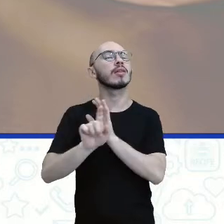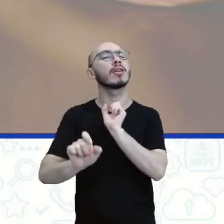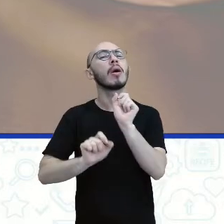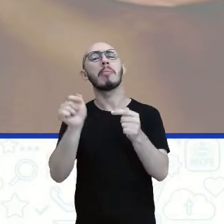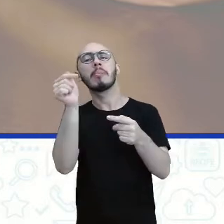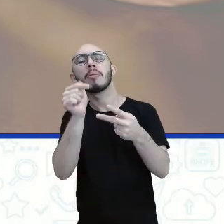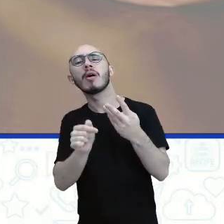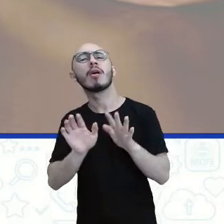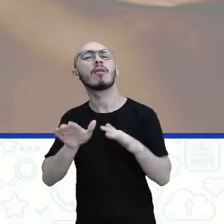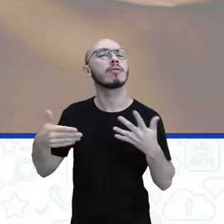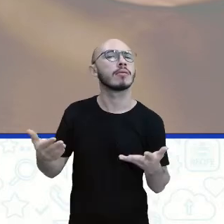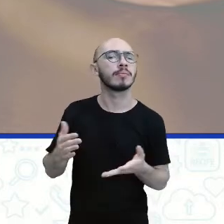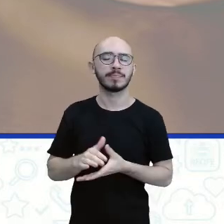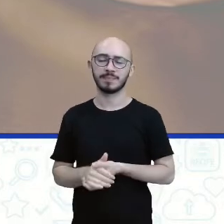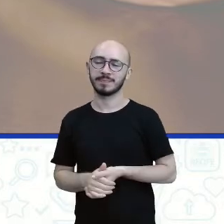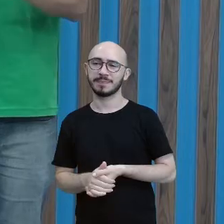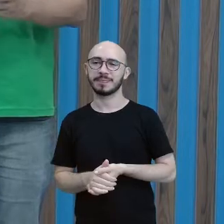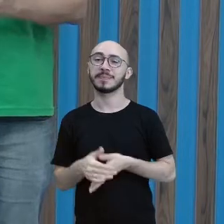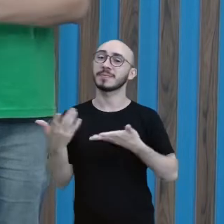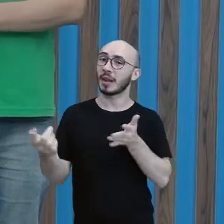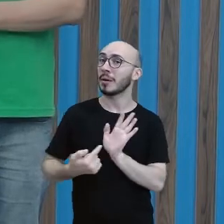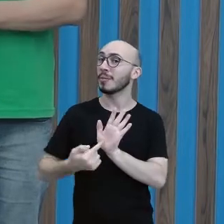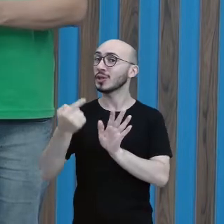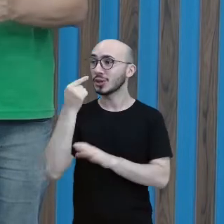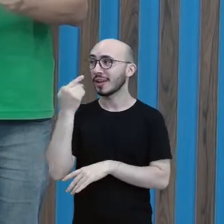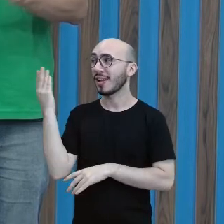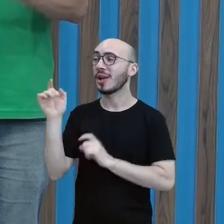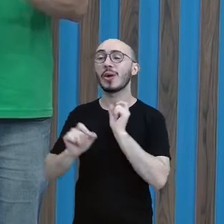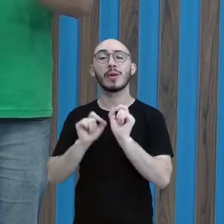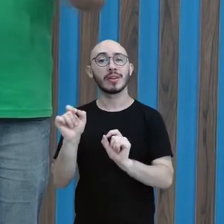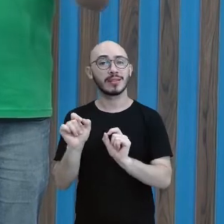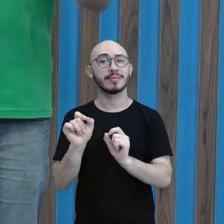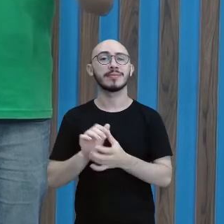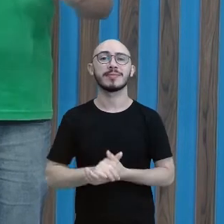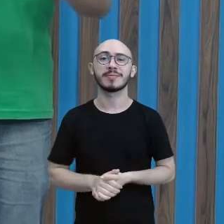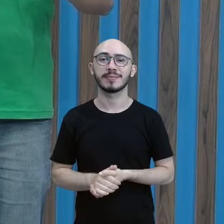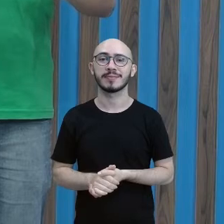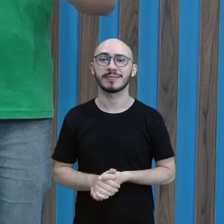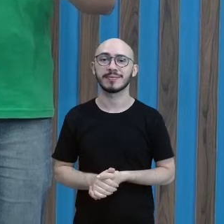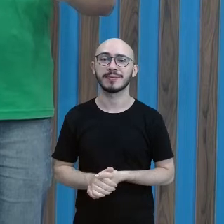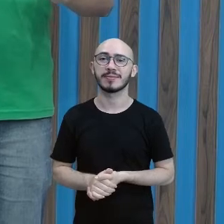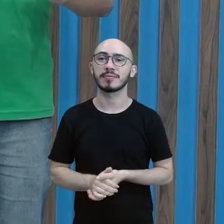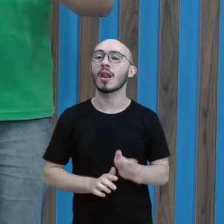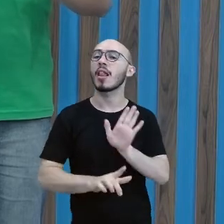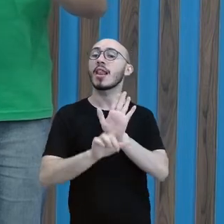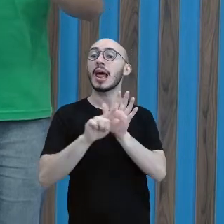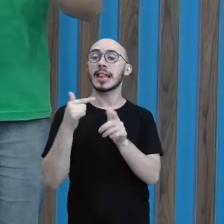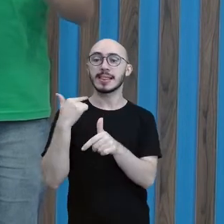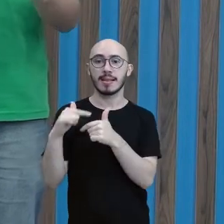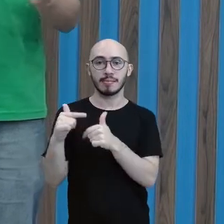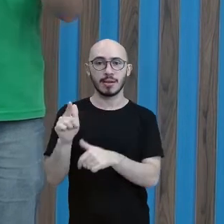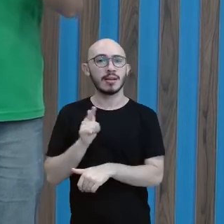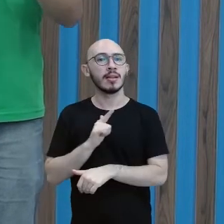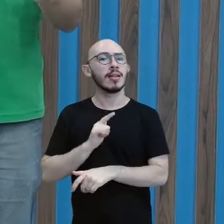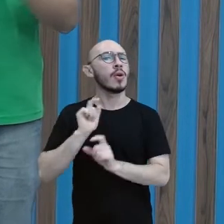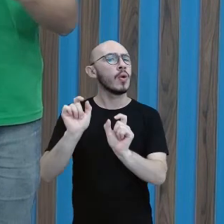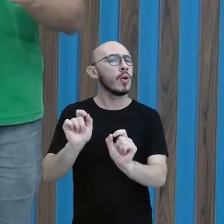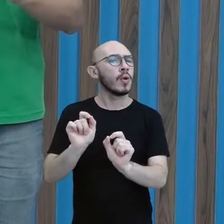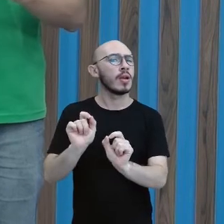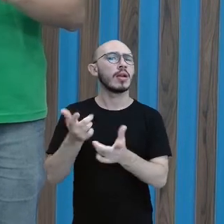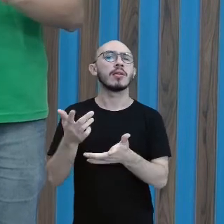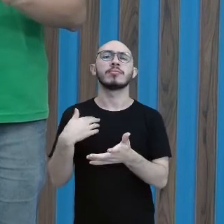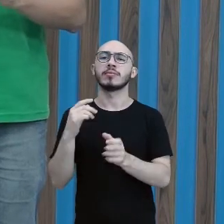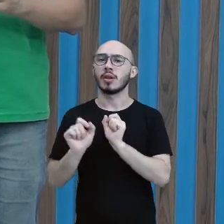são esses? Então, olha só, o que eu estou colocando para vocês é assim, a legislação do trabalho, ela passa por